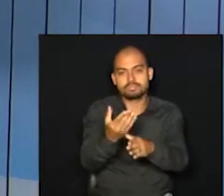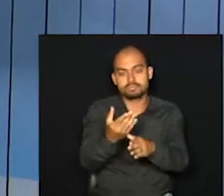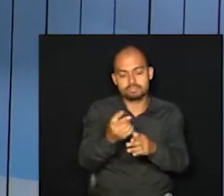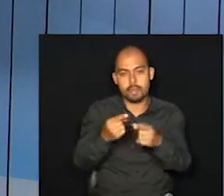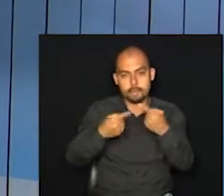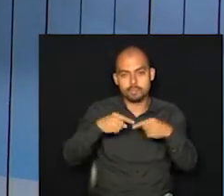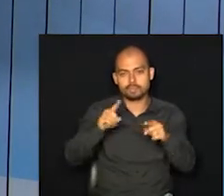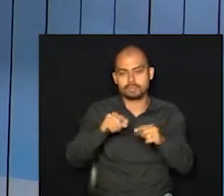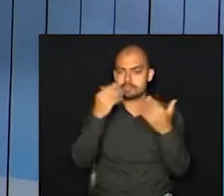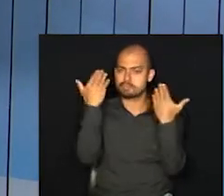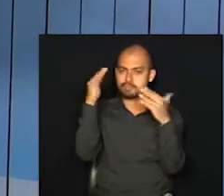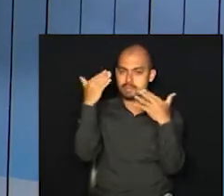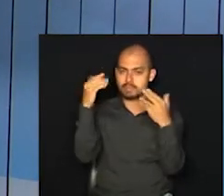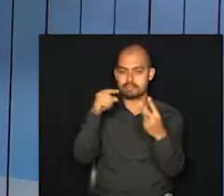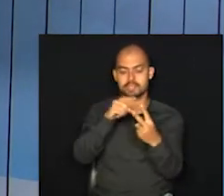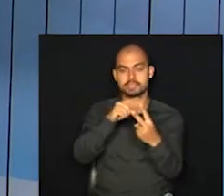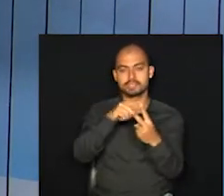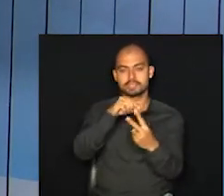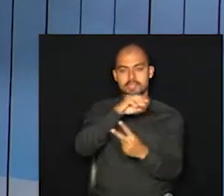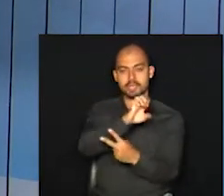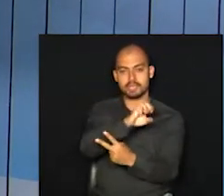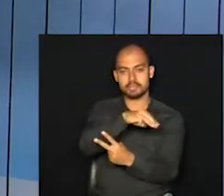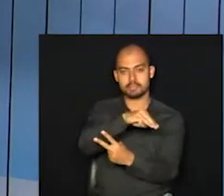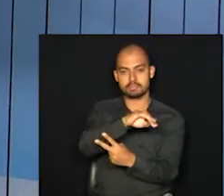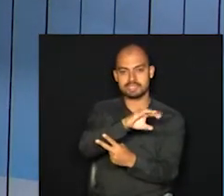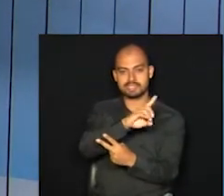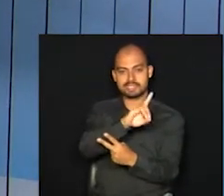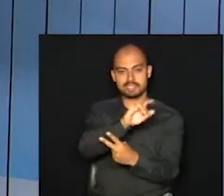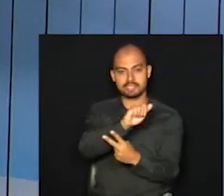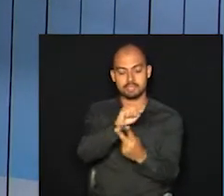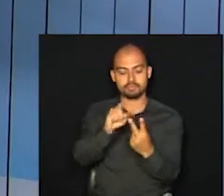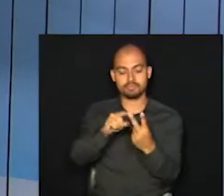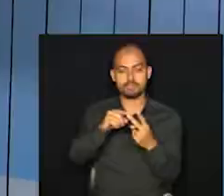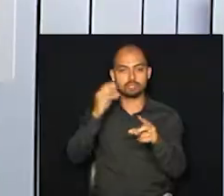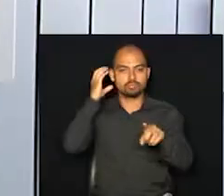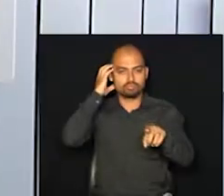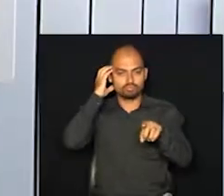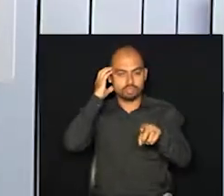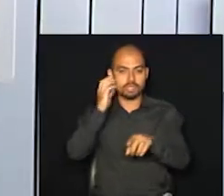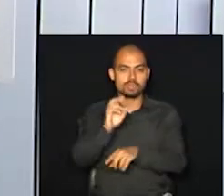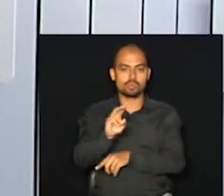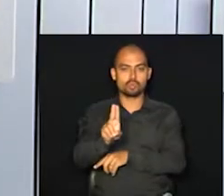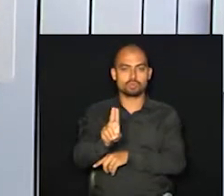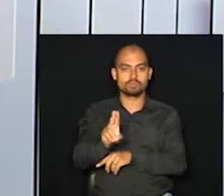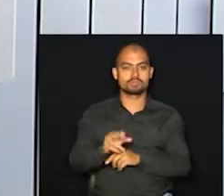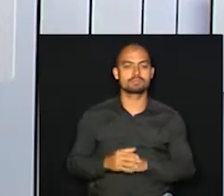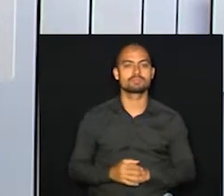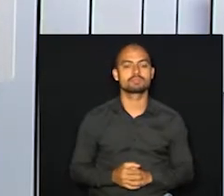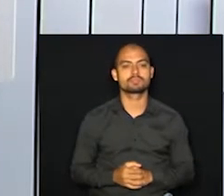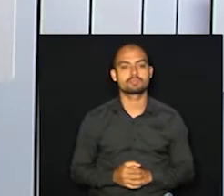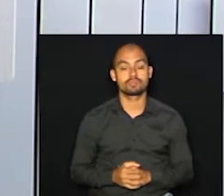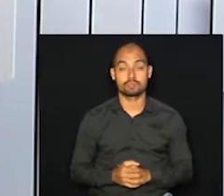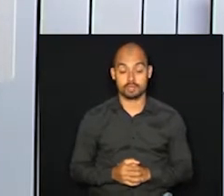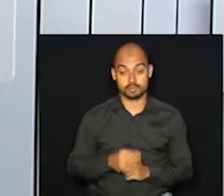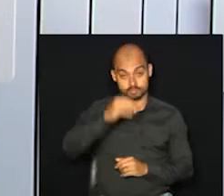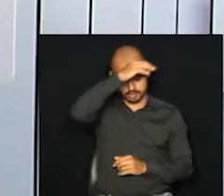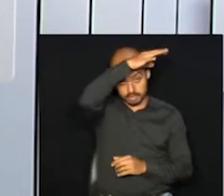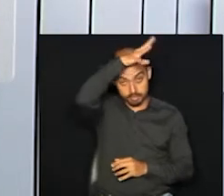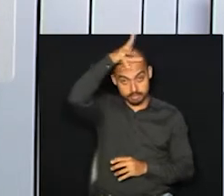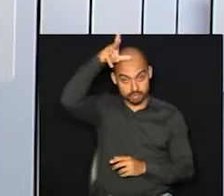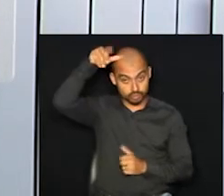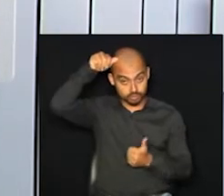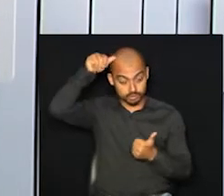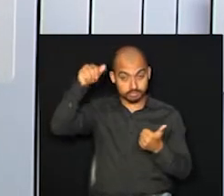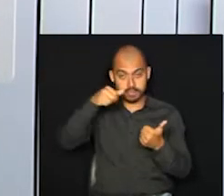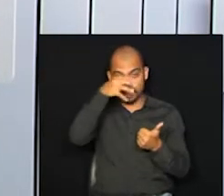Então, parabéns ao Emicida e parabéns também ao DJ Du. Olha só, Amazônia e Pantanal